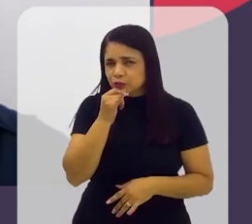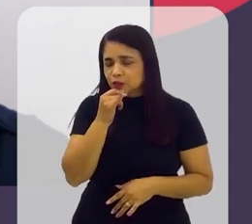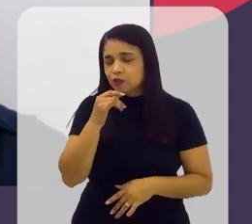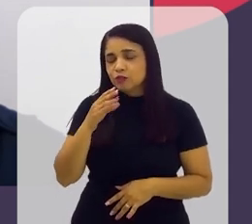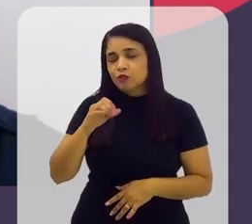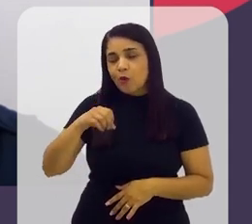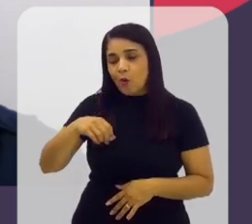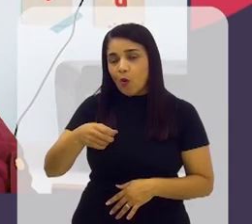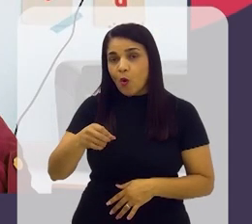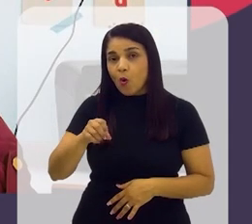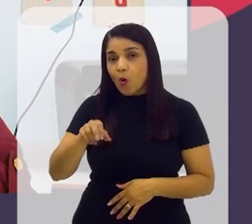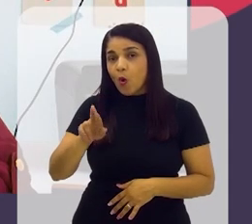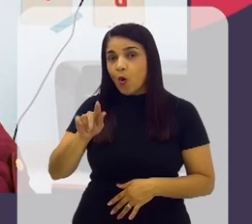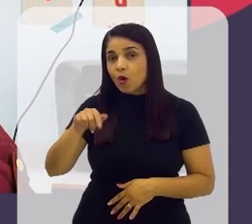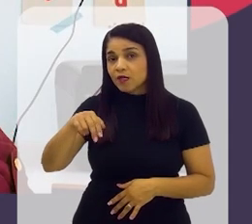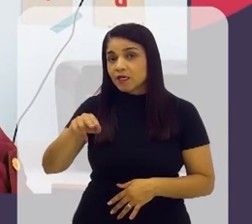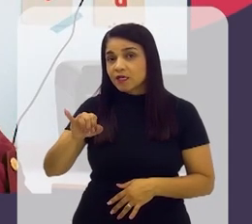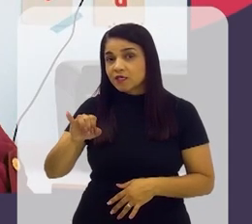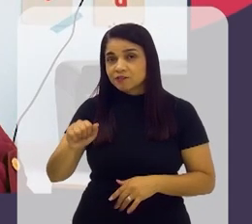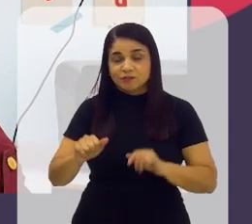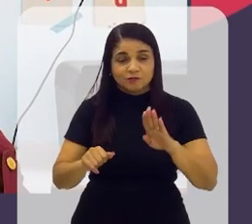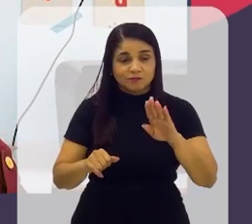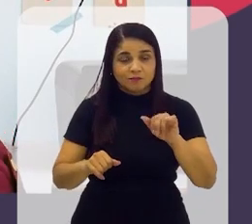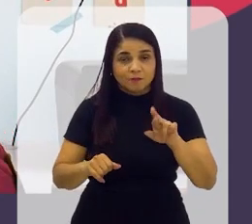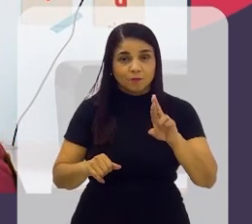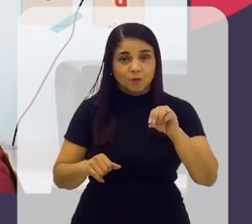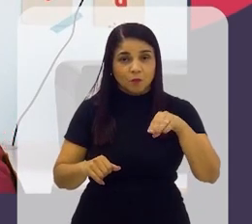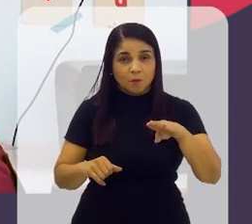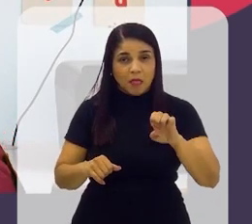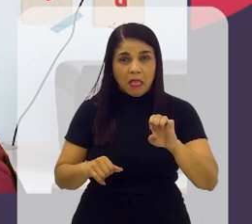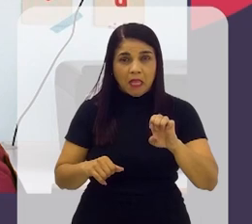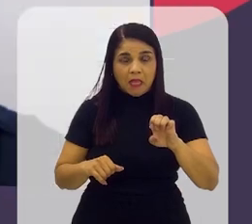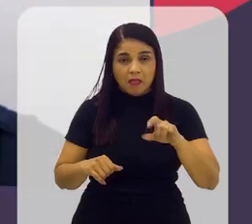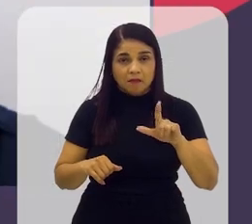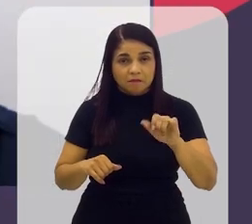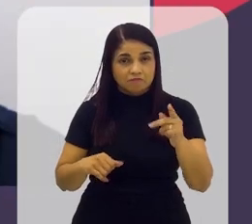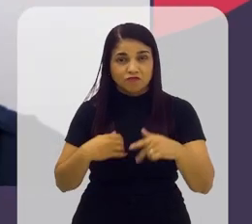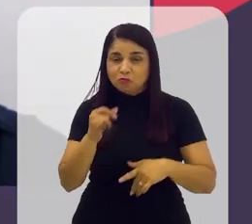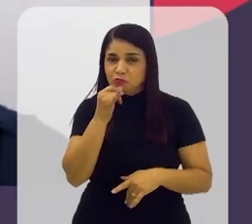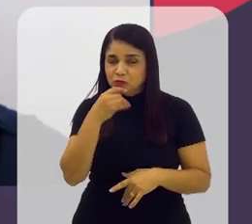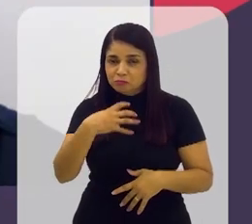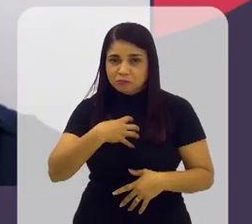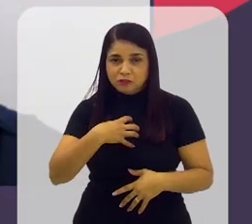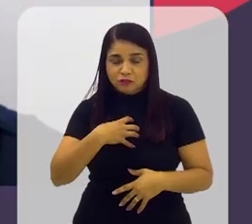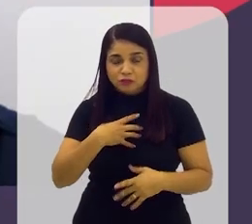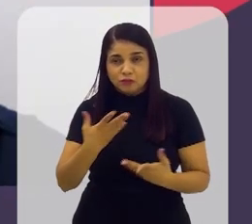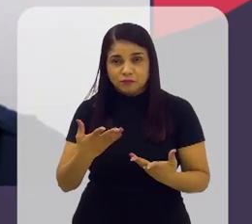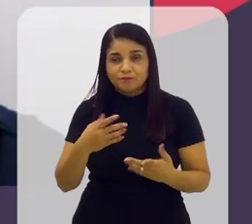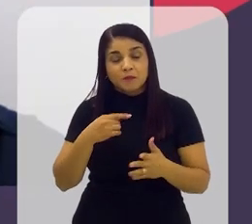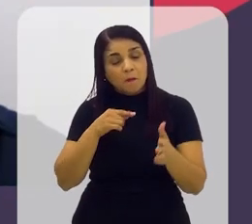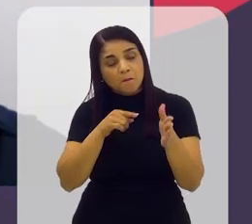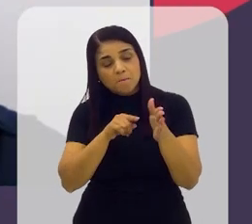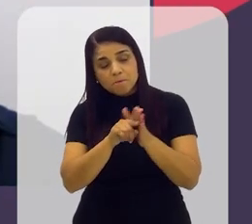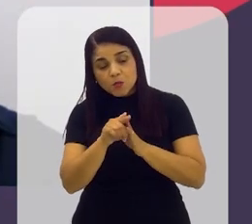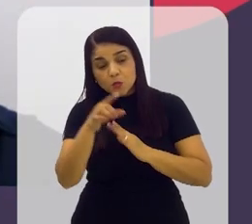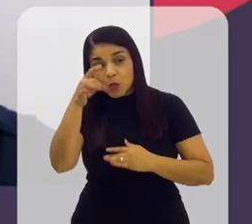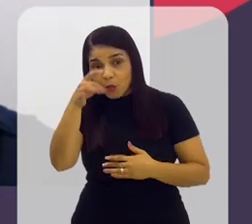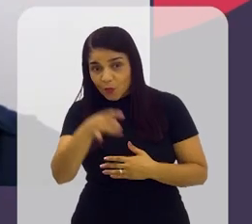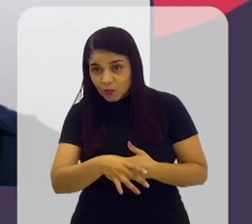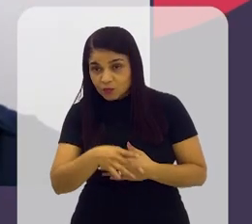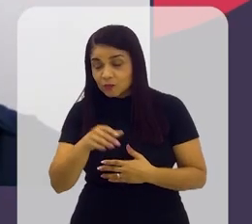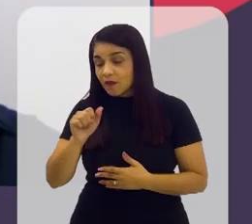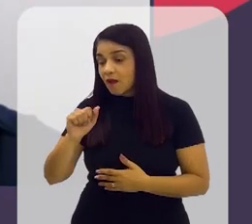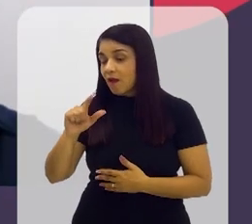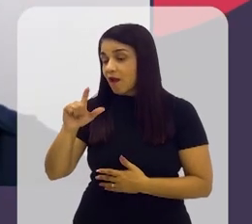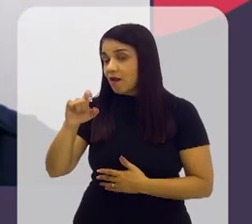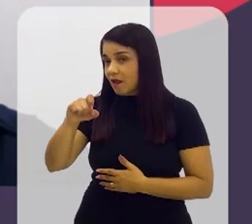as bromélias, eu adoro. Fiquei triste agora com essa notícia. É, eu ia fazer uma última pergunta para vocês, que